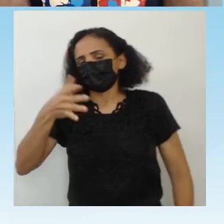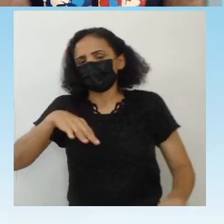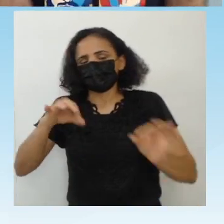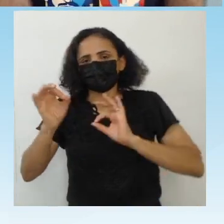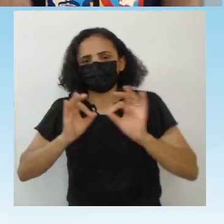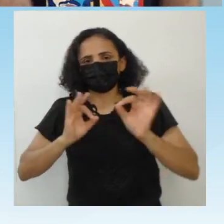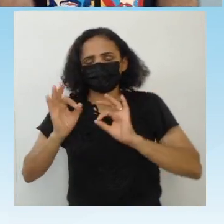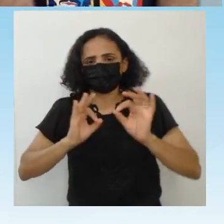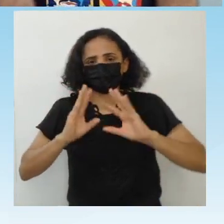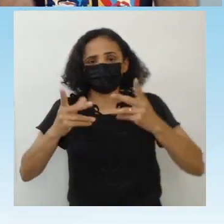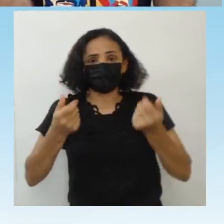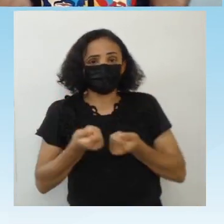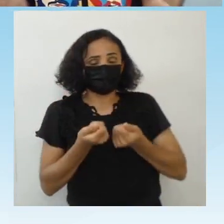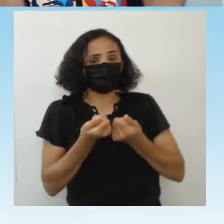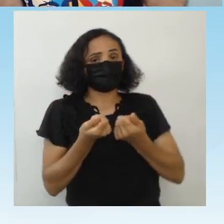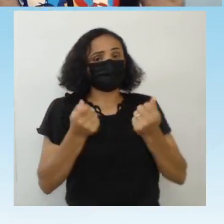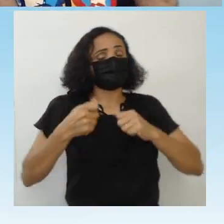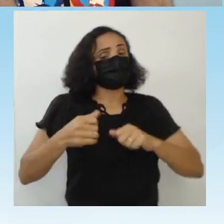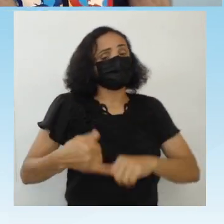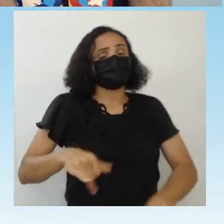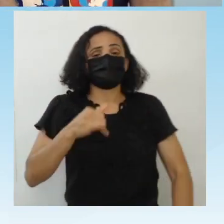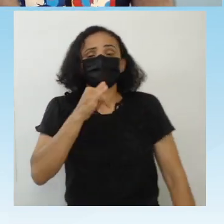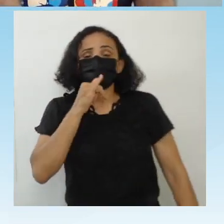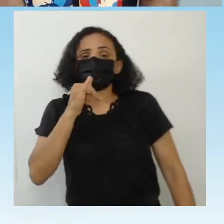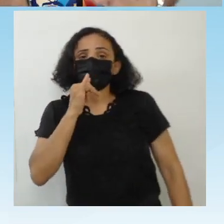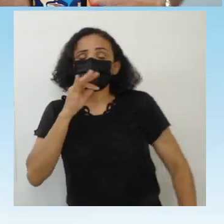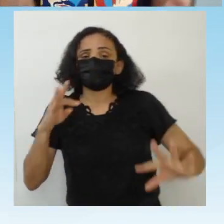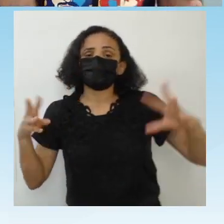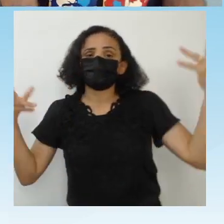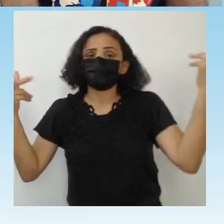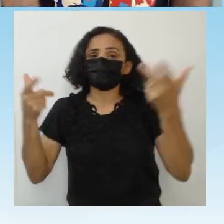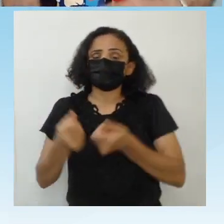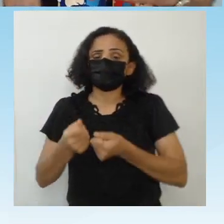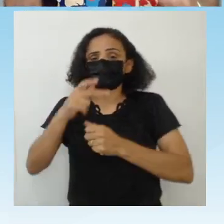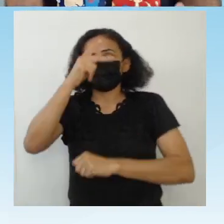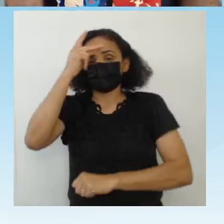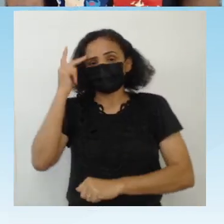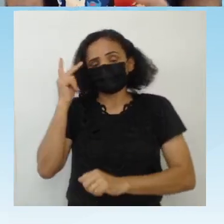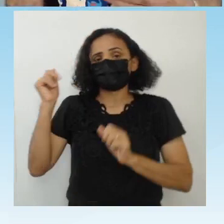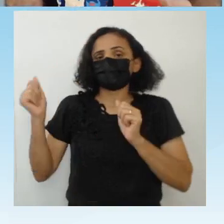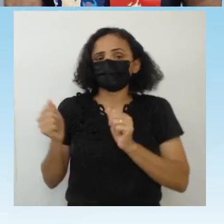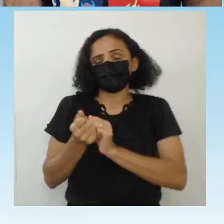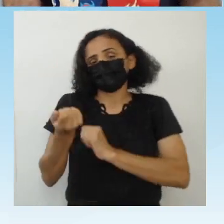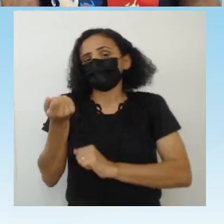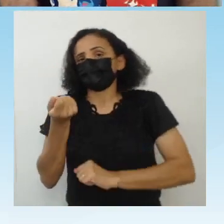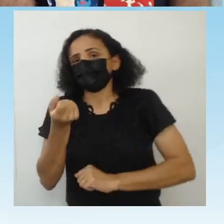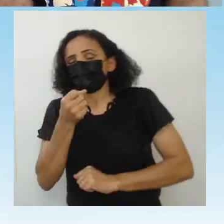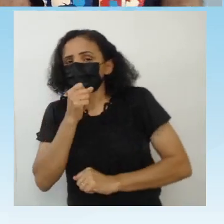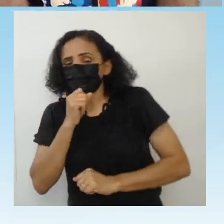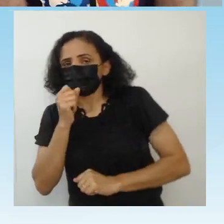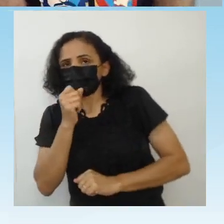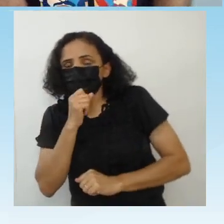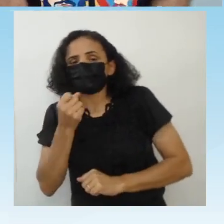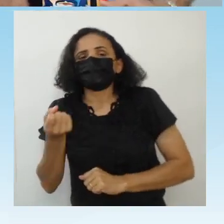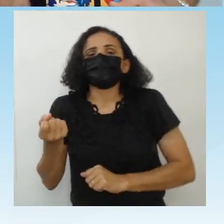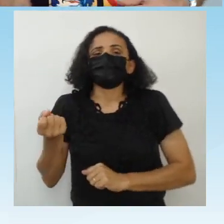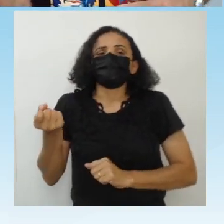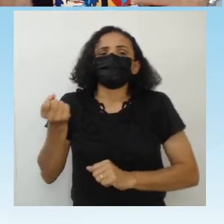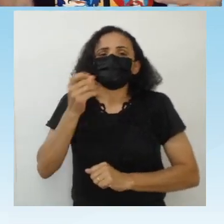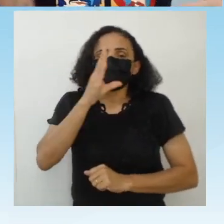organizam, servindo, portanto, de exemplo para todos, né? Para a gente, inclusive os mais velhos, os adultos, que não